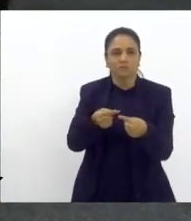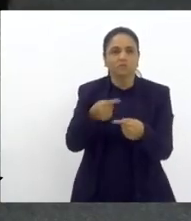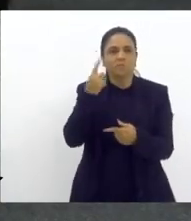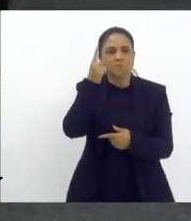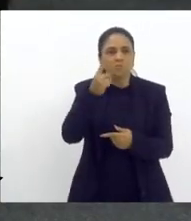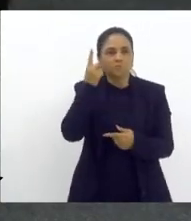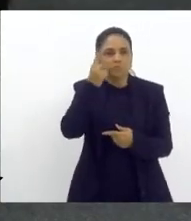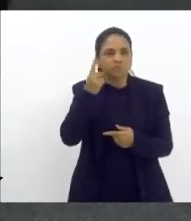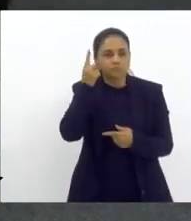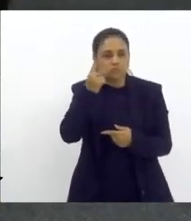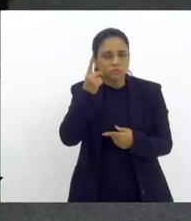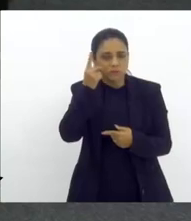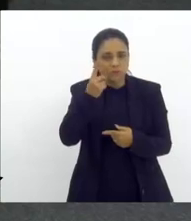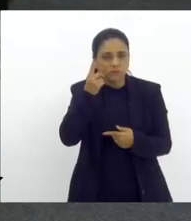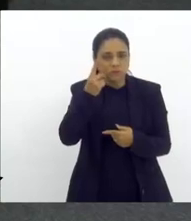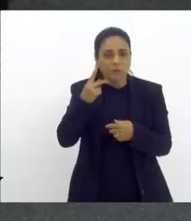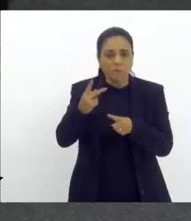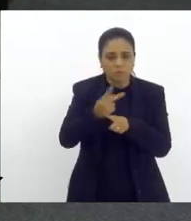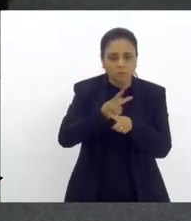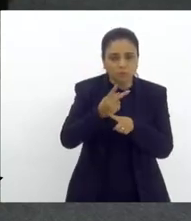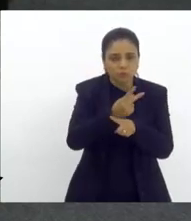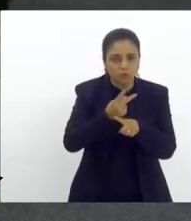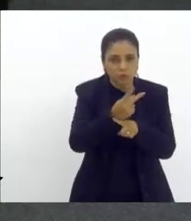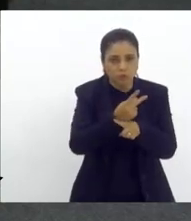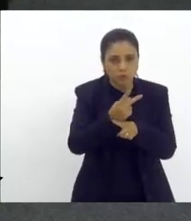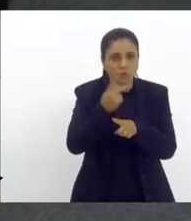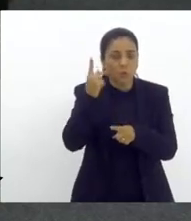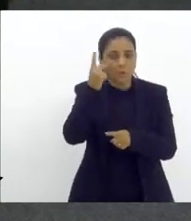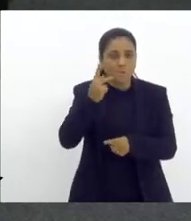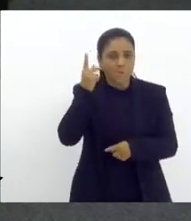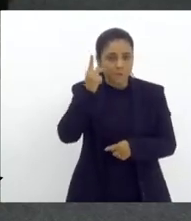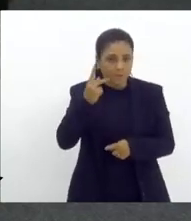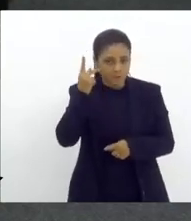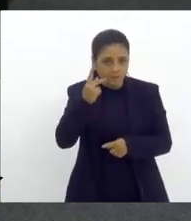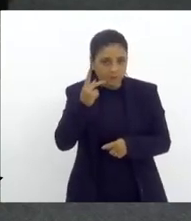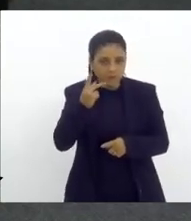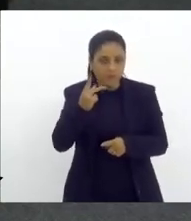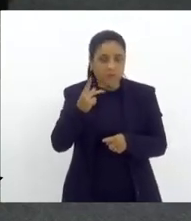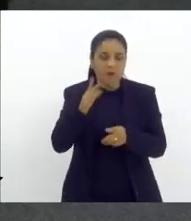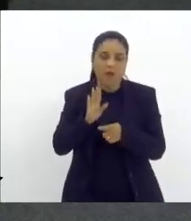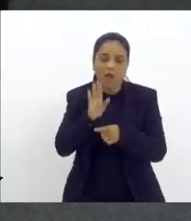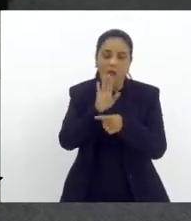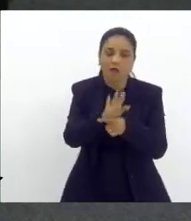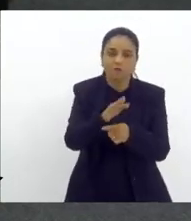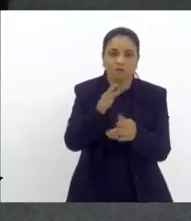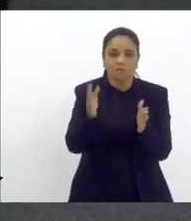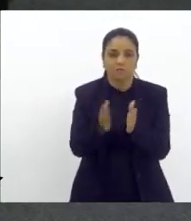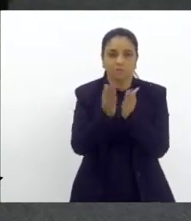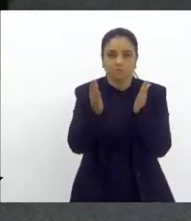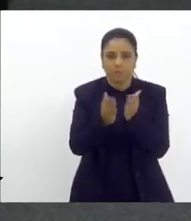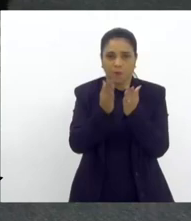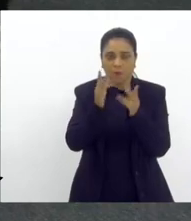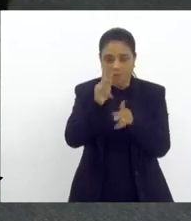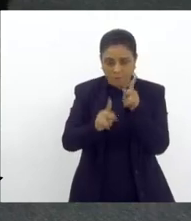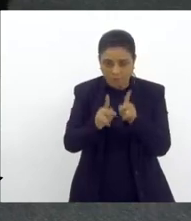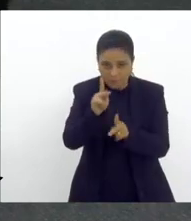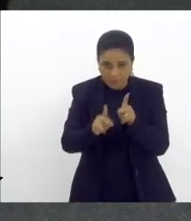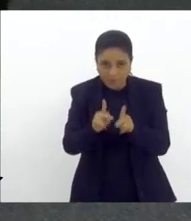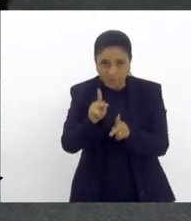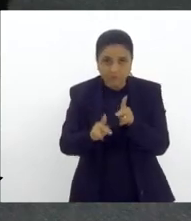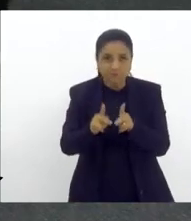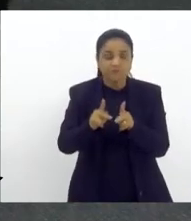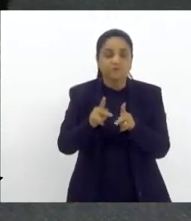políticas públicas para atender a população pobre carente fui secretário de assistente social desse município e a gente